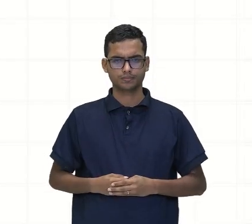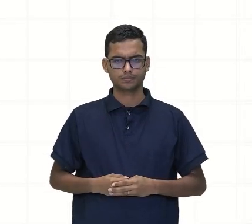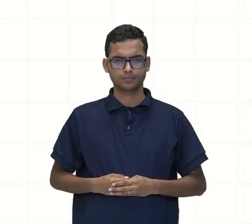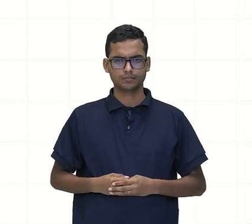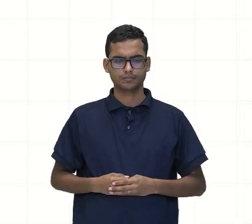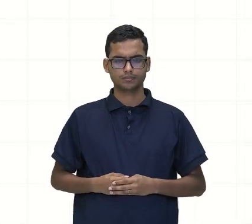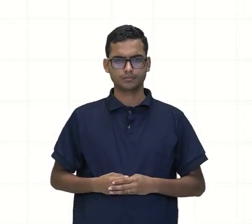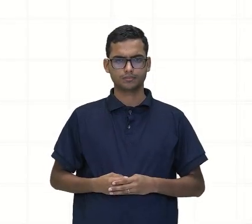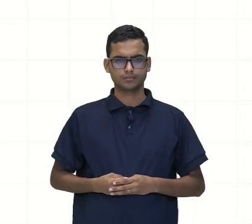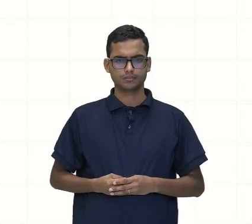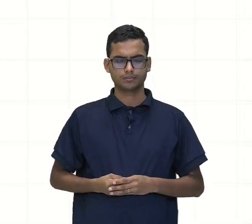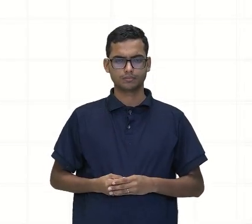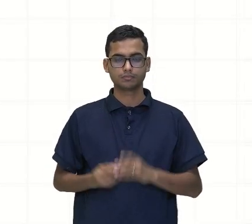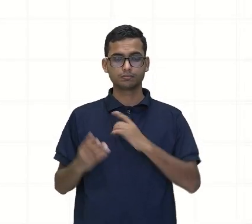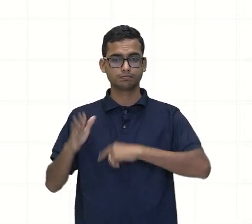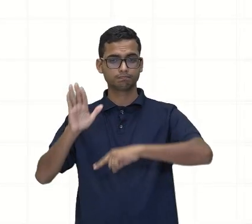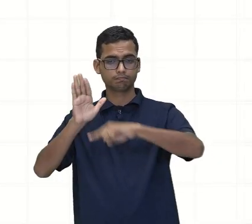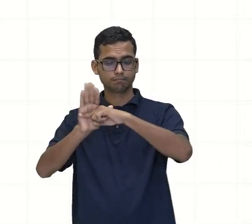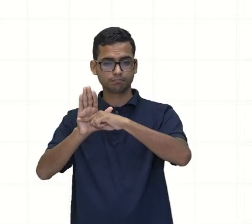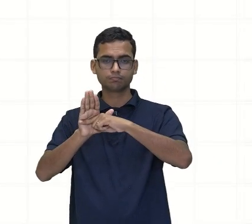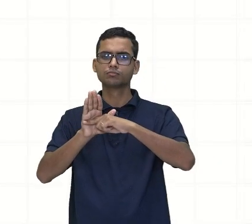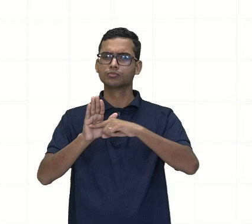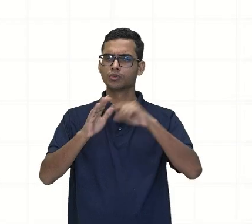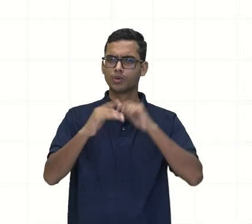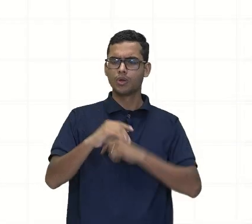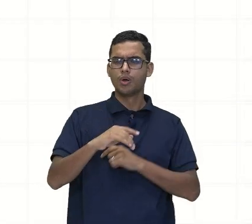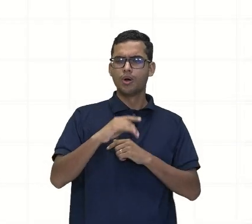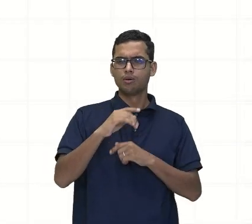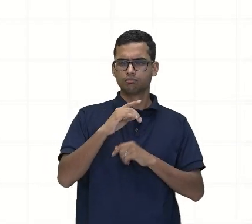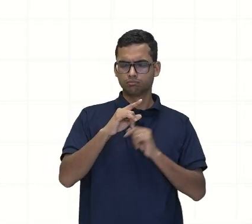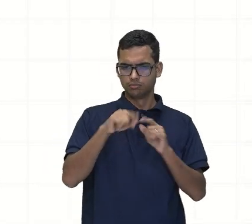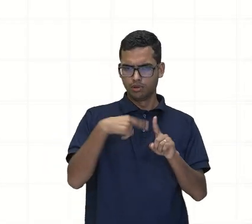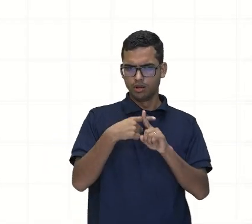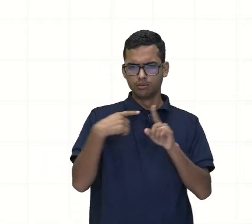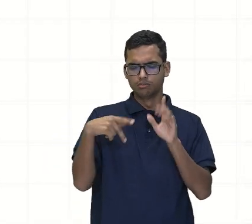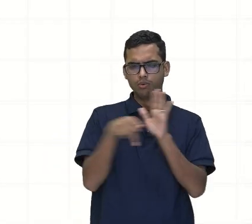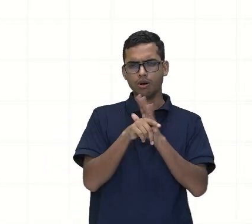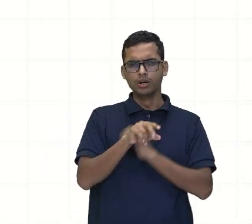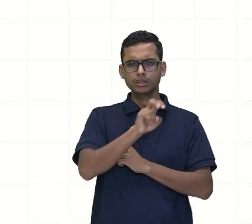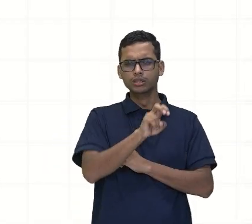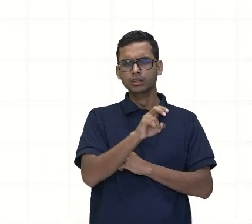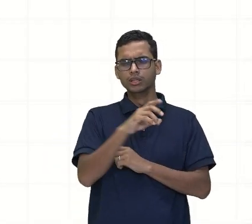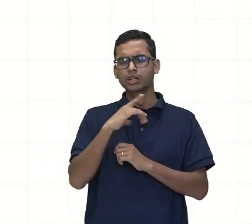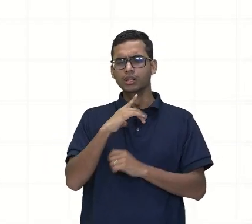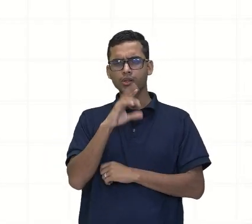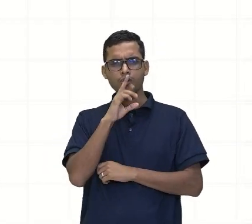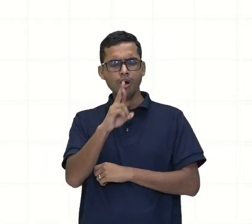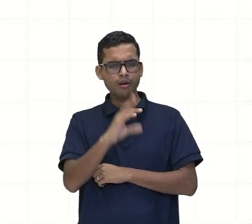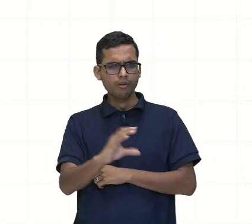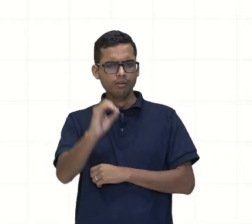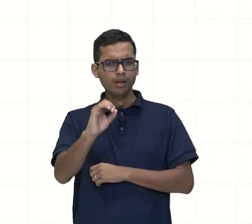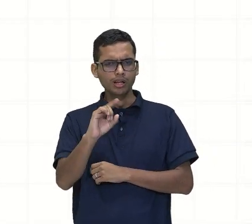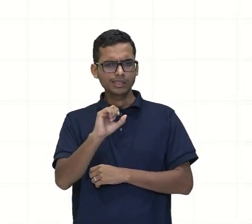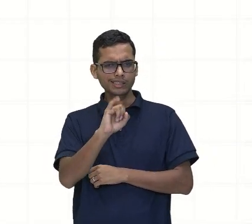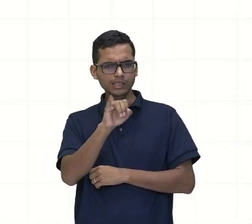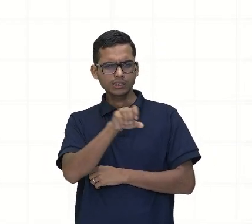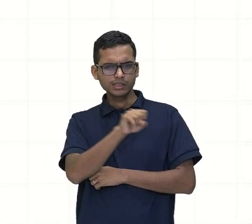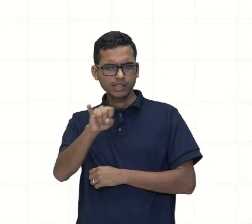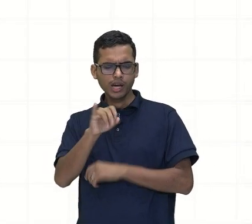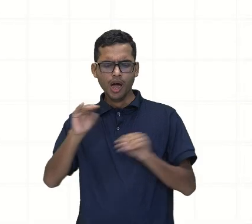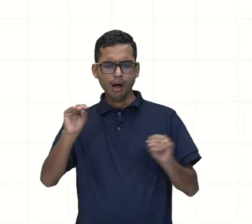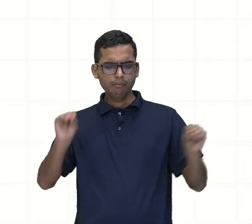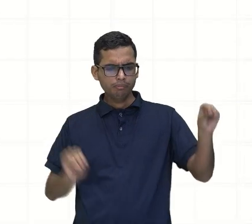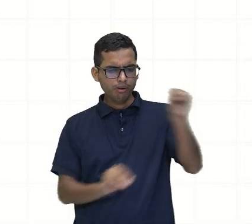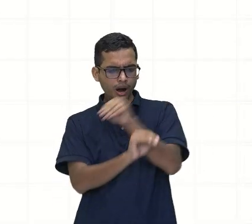do 5 menos 5, que dá zero. Então, se você põe na outra ordem, não tem problema, ele vai dar zero